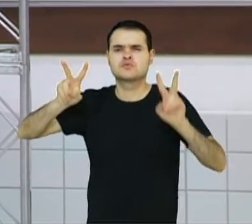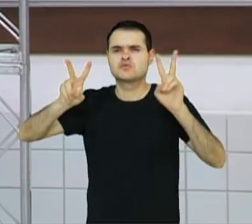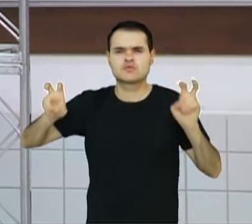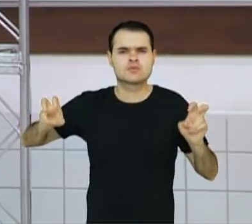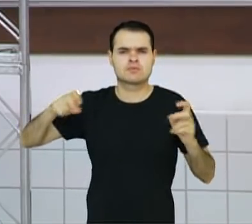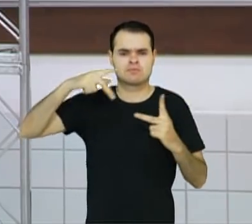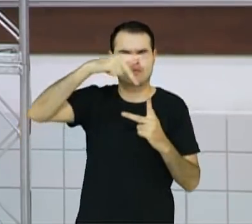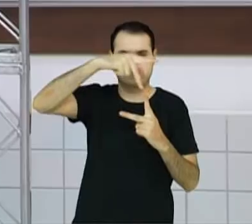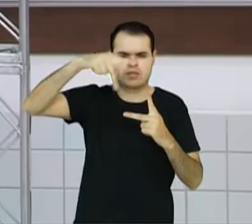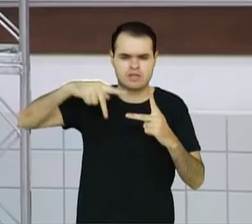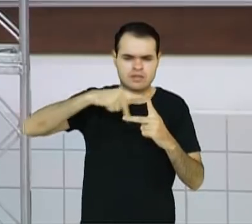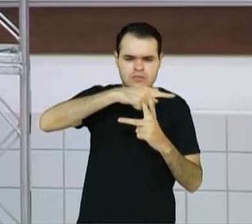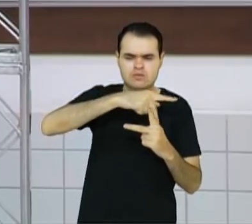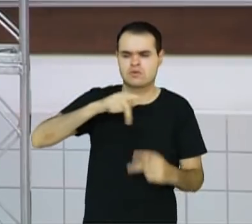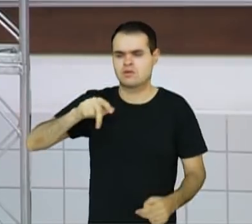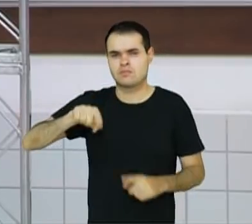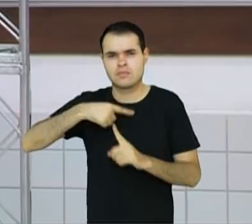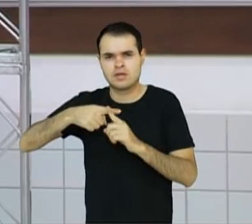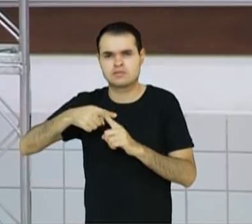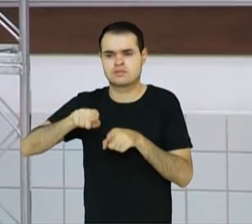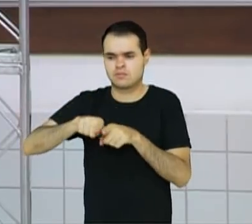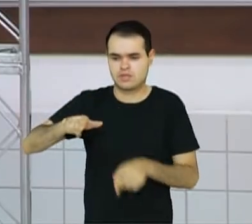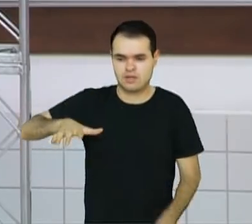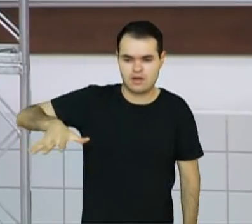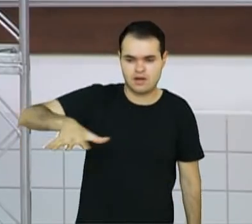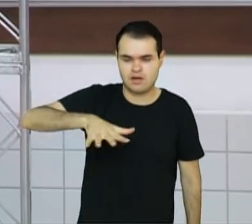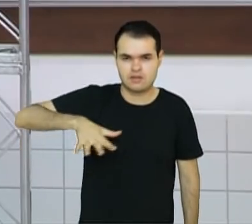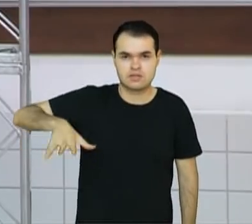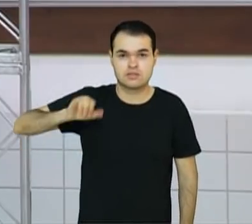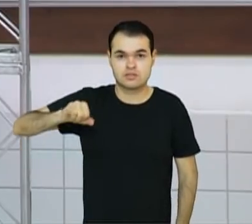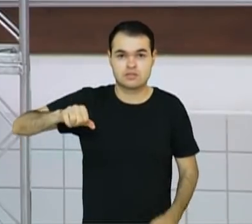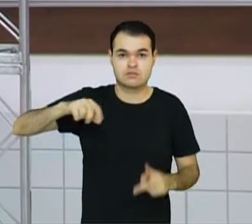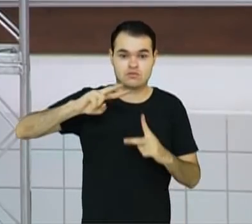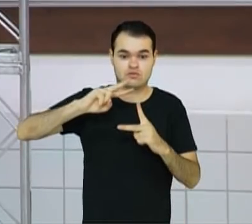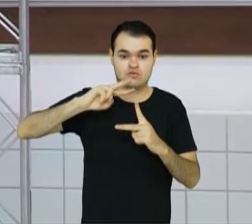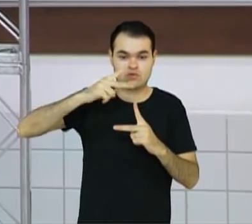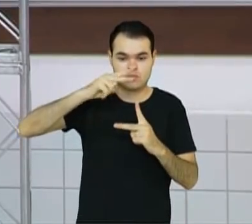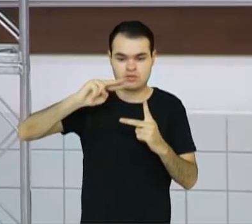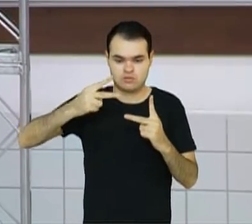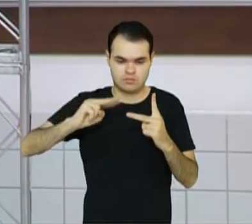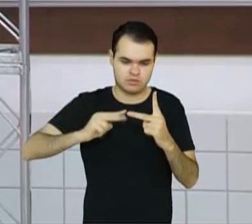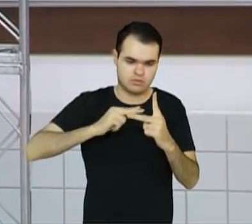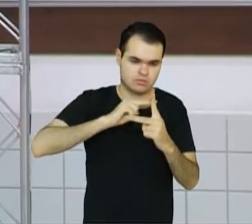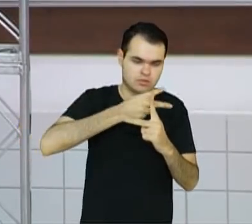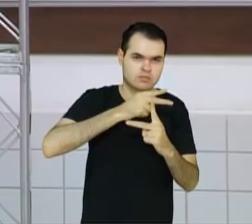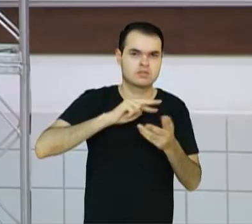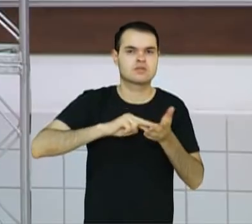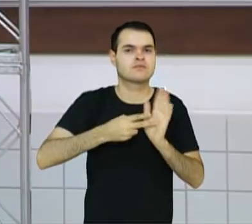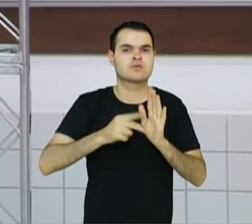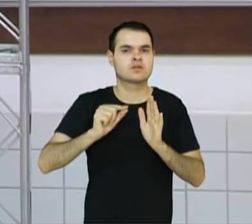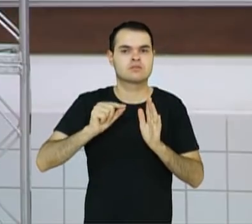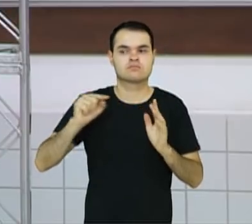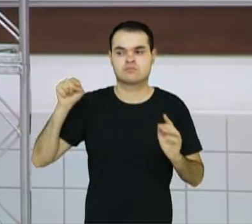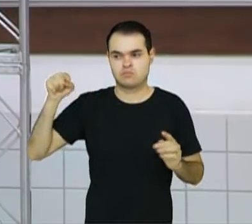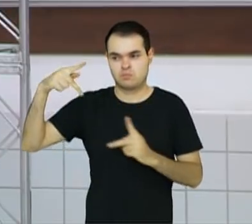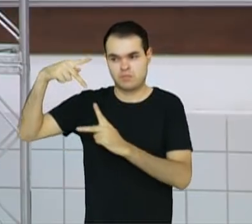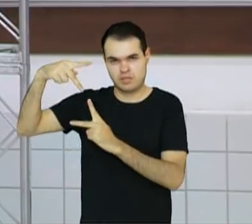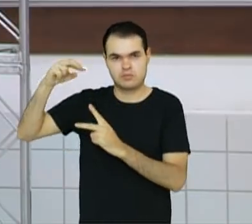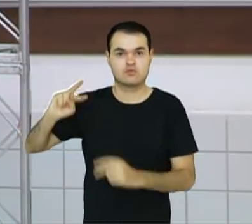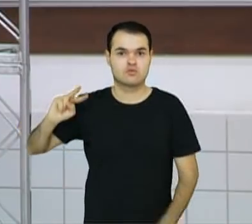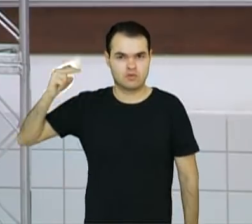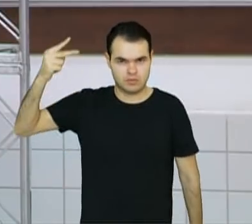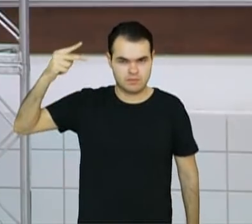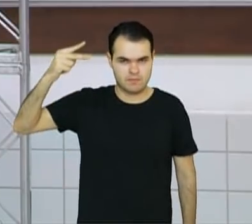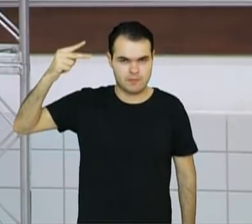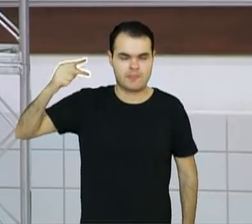de perímetro, se eu dobrar a medida de todos os lados, o perímetro vai dobrar,